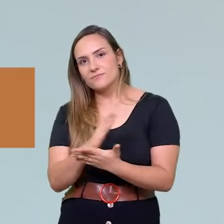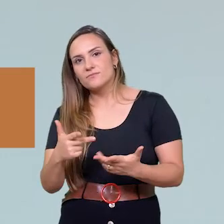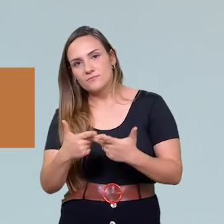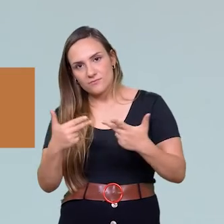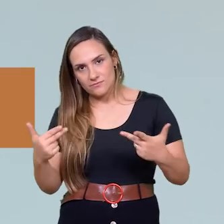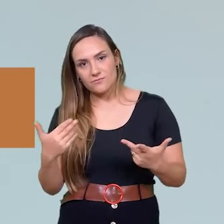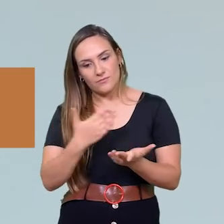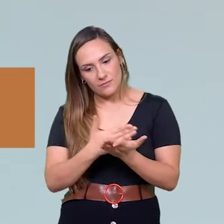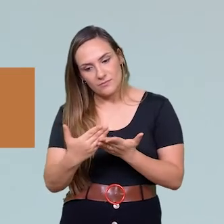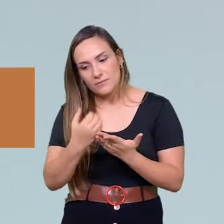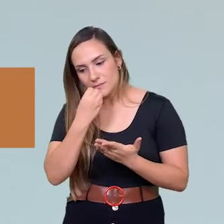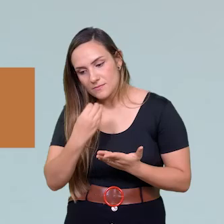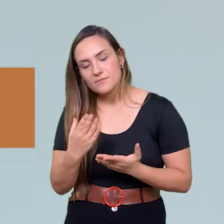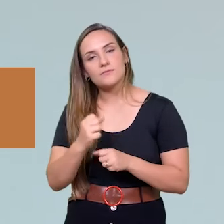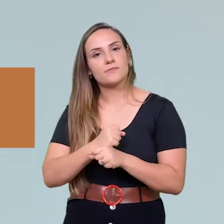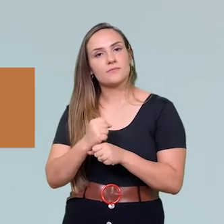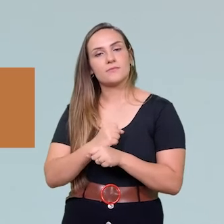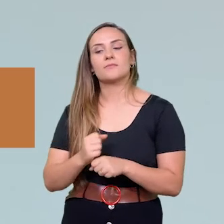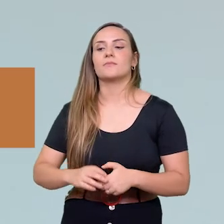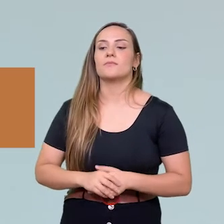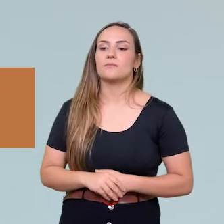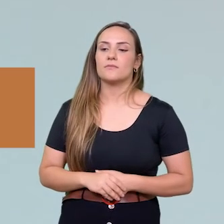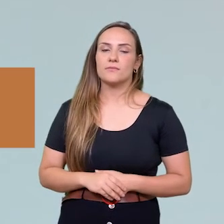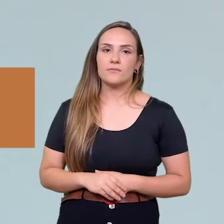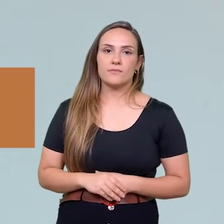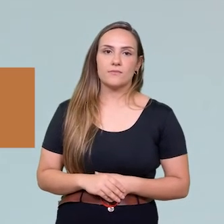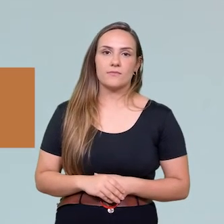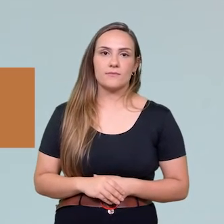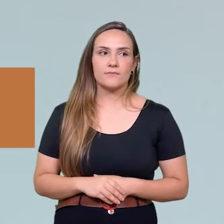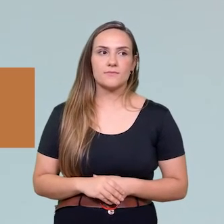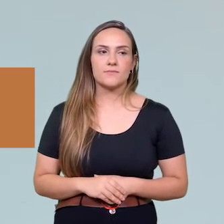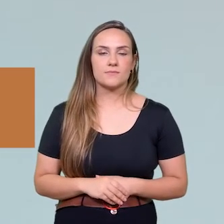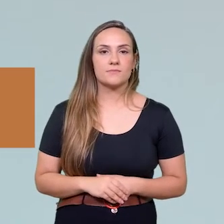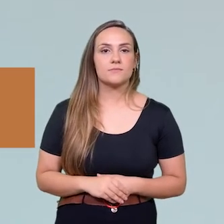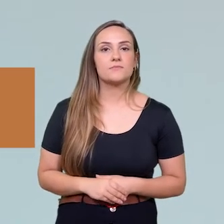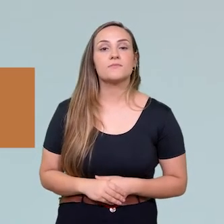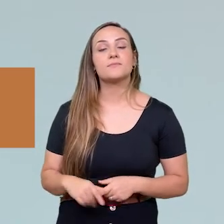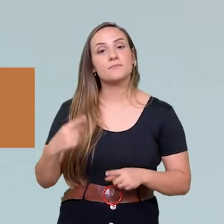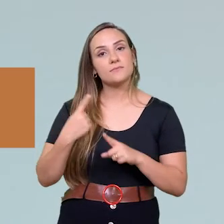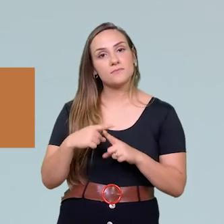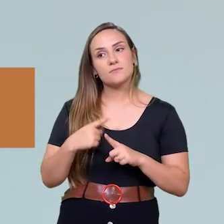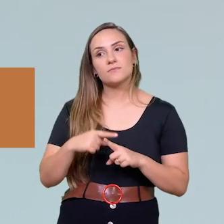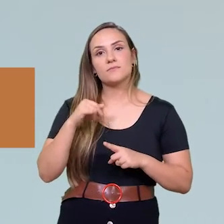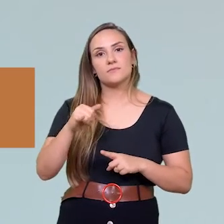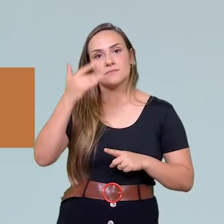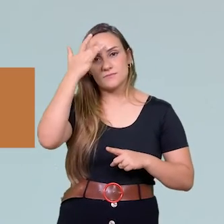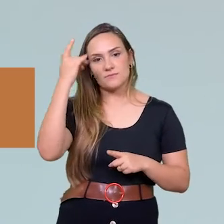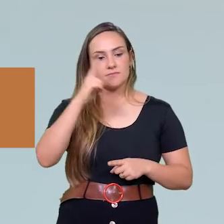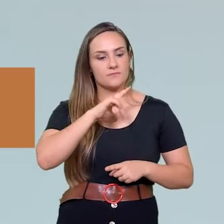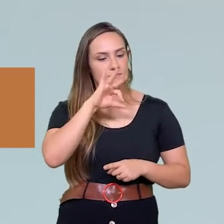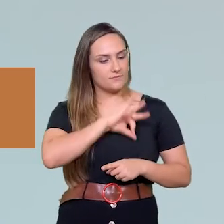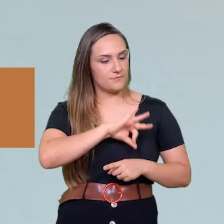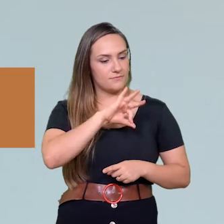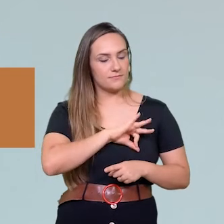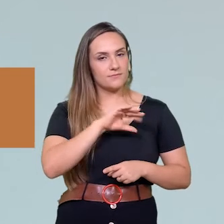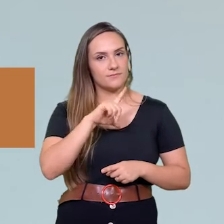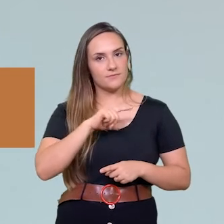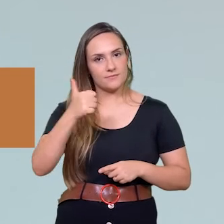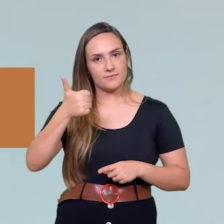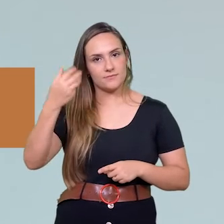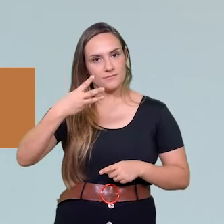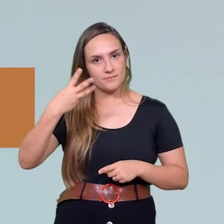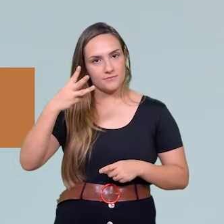algumas coisas em dia e começar o ano melhor. Porque se tenha... Quem recebe salário recebe